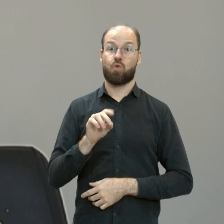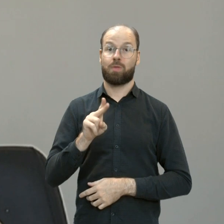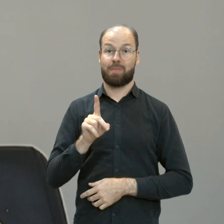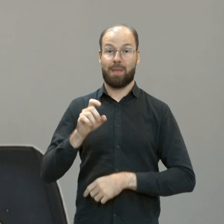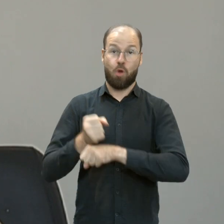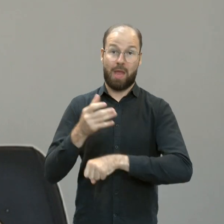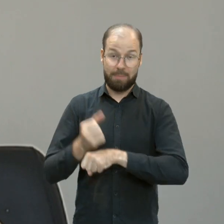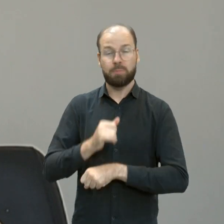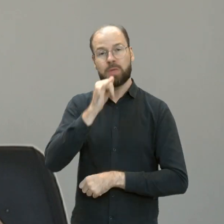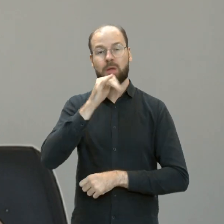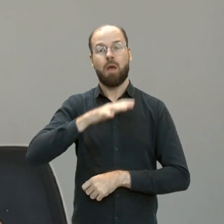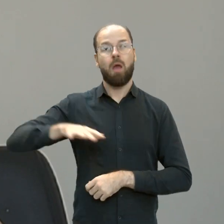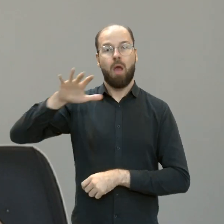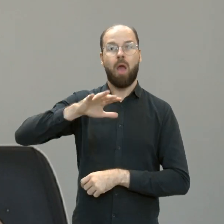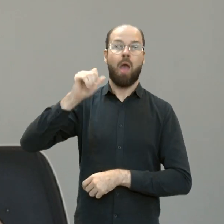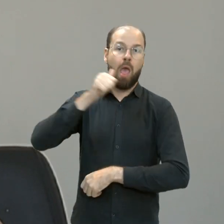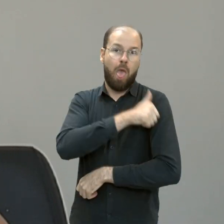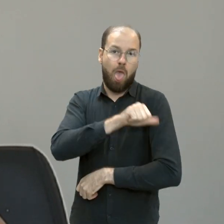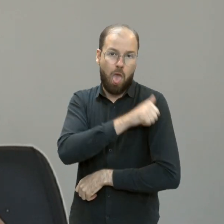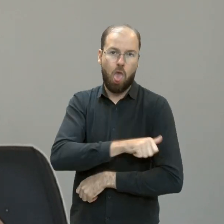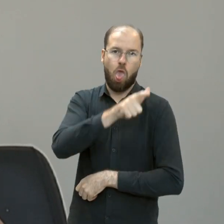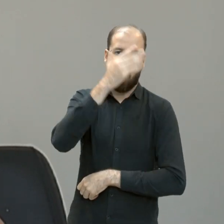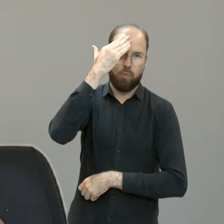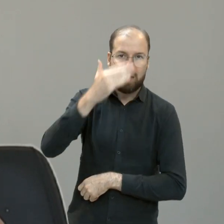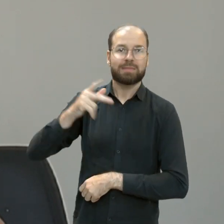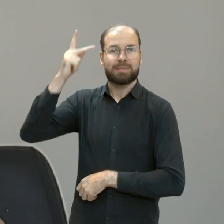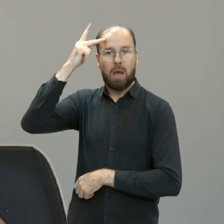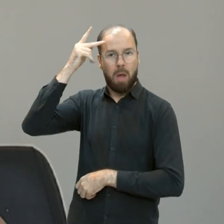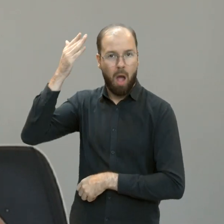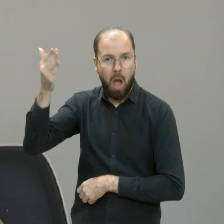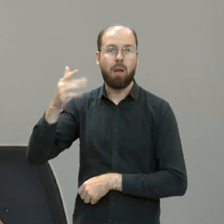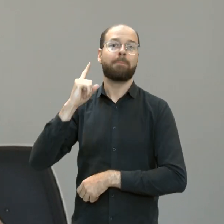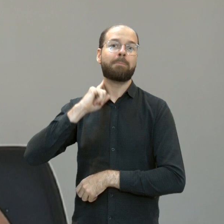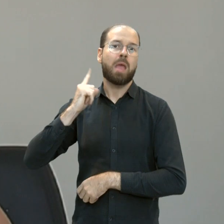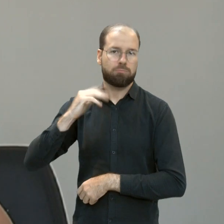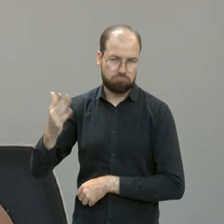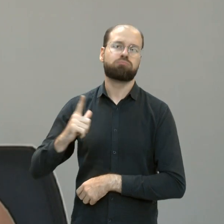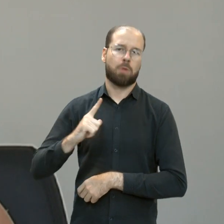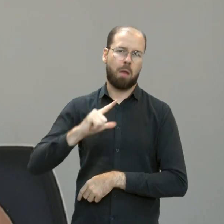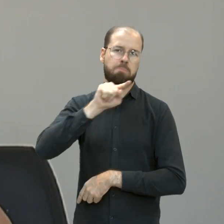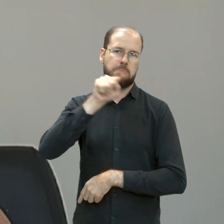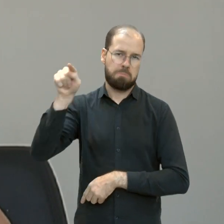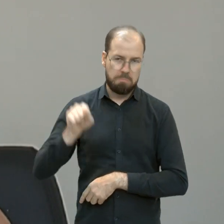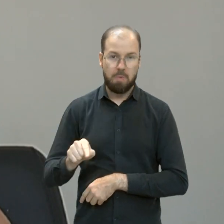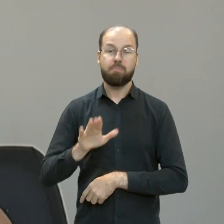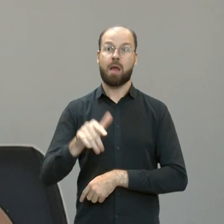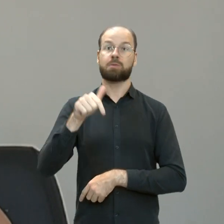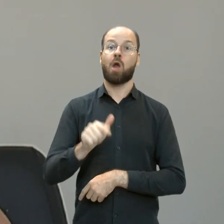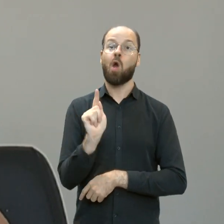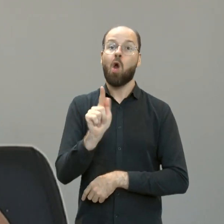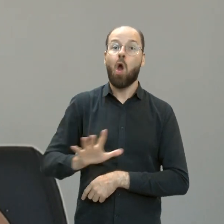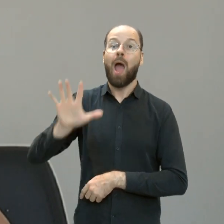Rio, São Paulo, Minas. Goiás ainda se cantava e se falava, né, de forma romântica,